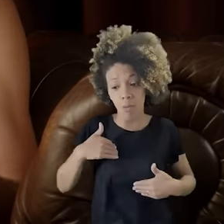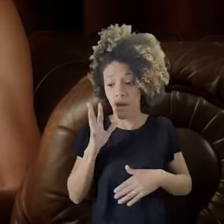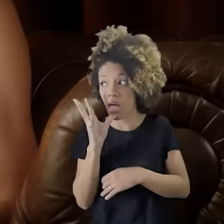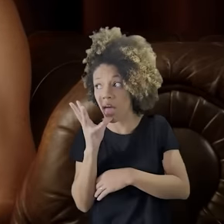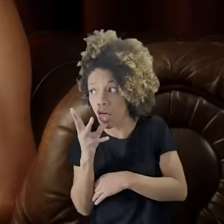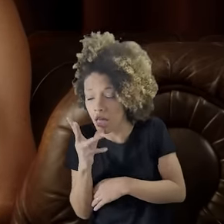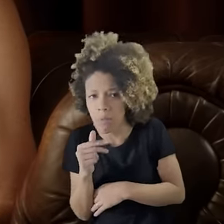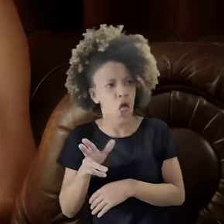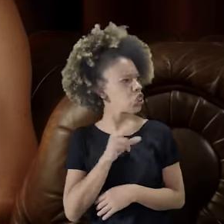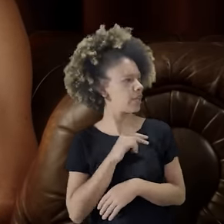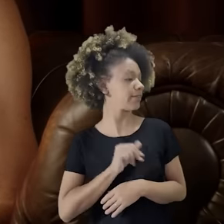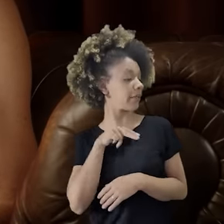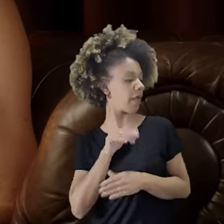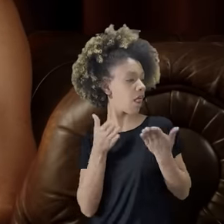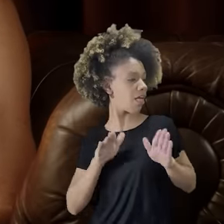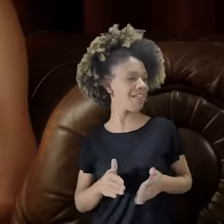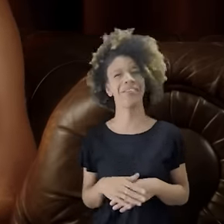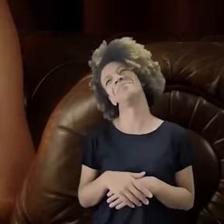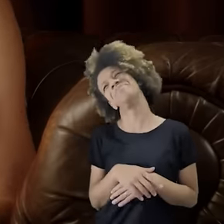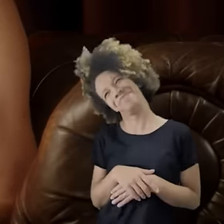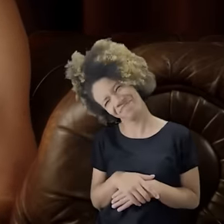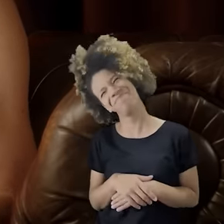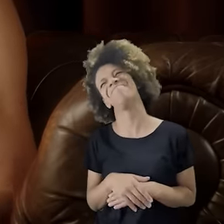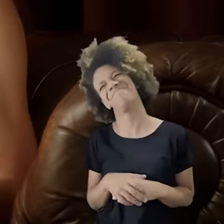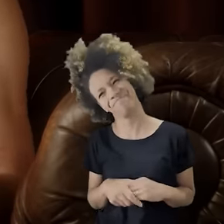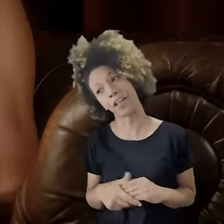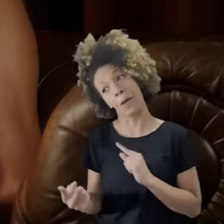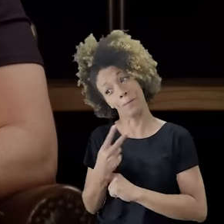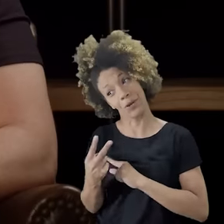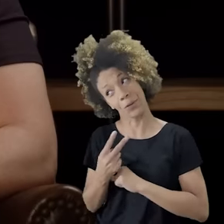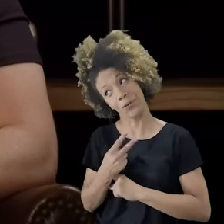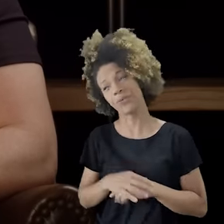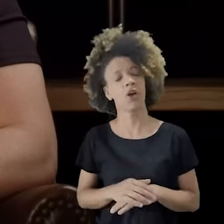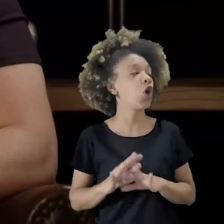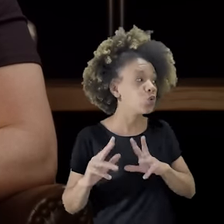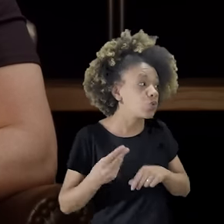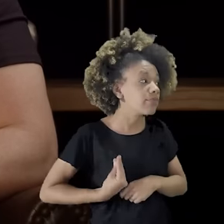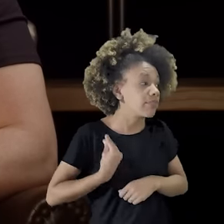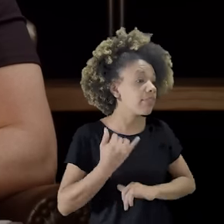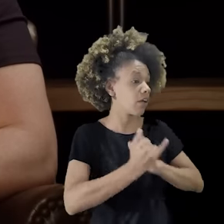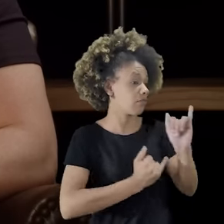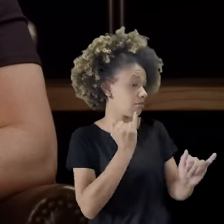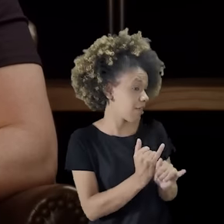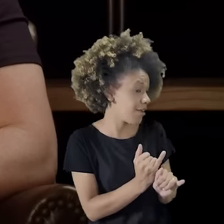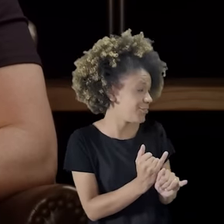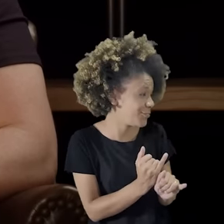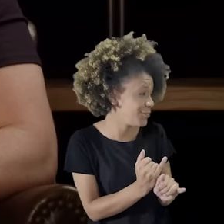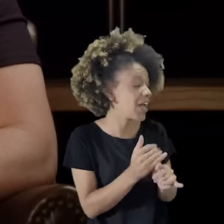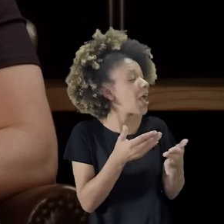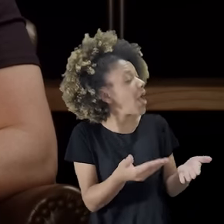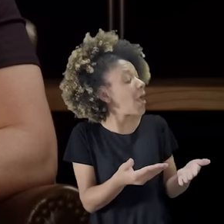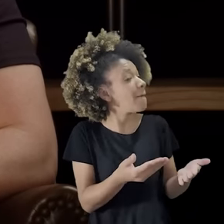devagar tem muita gente que fala assim e esse corpinho eu falei eu me cuido tudo que a gente tá vivendo hoje na internet é